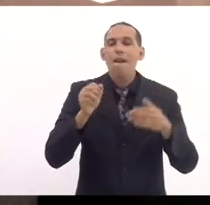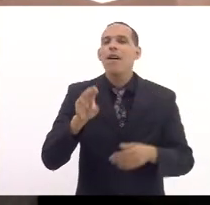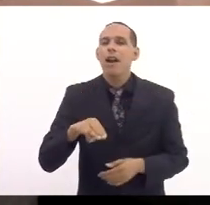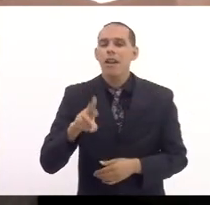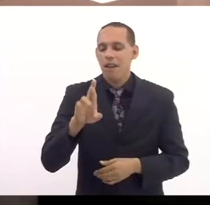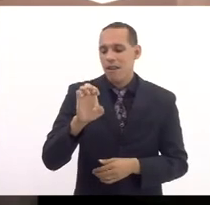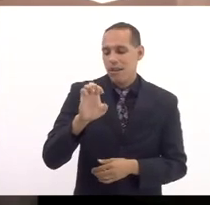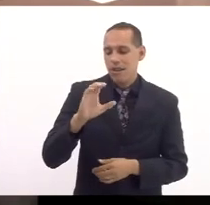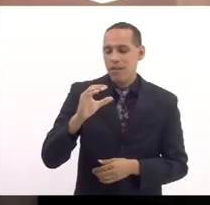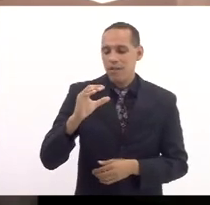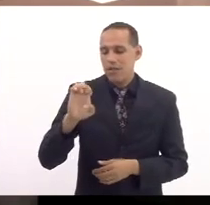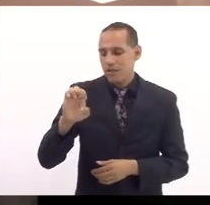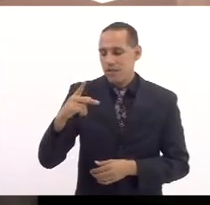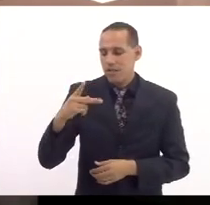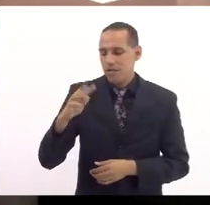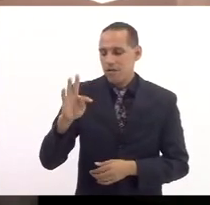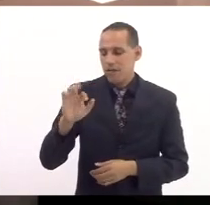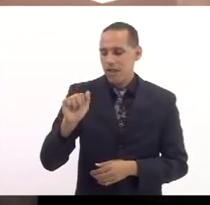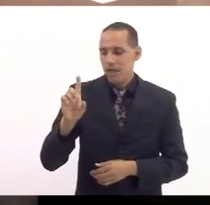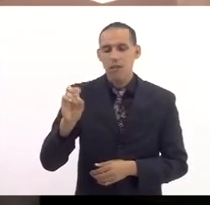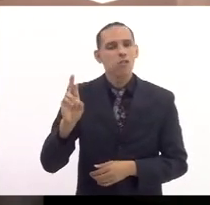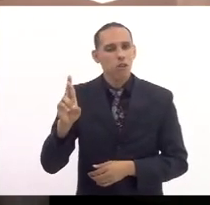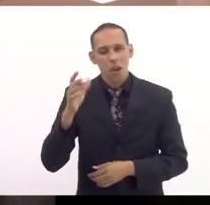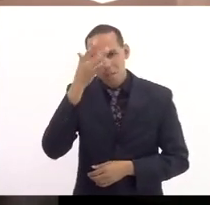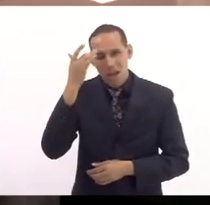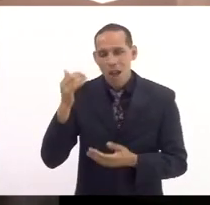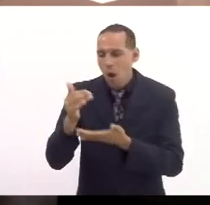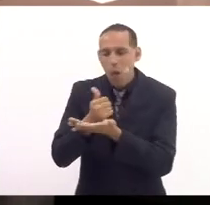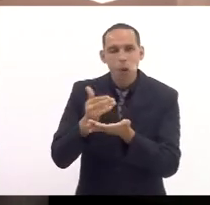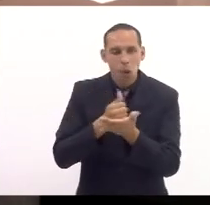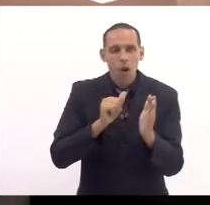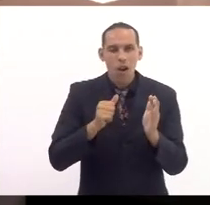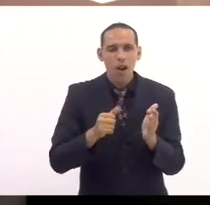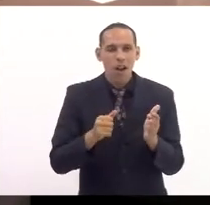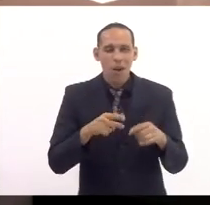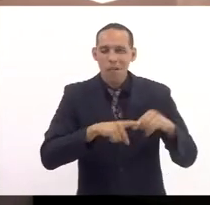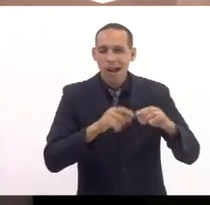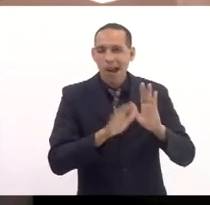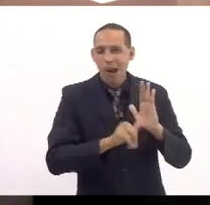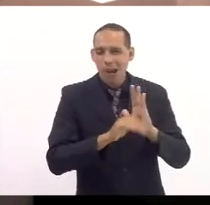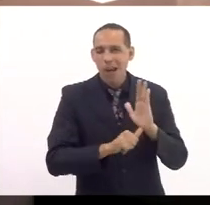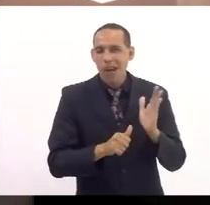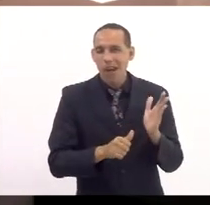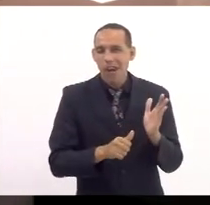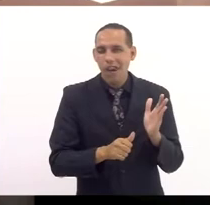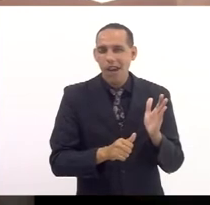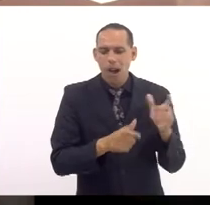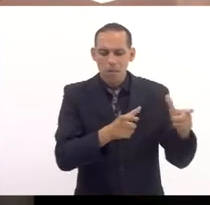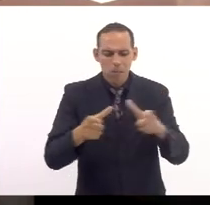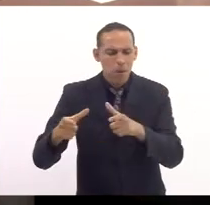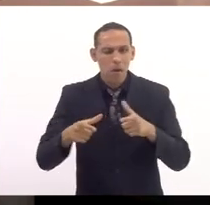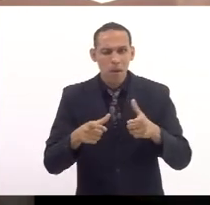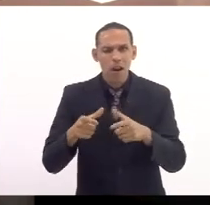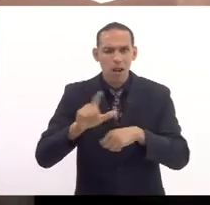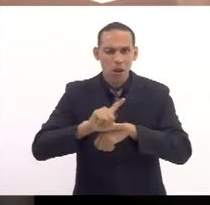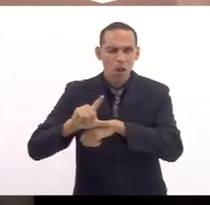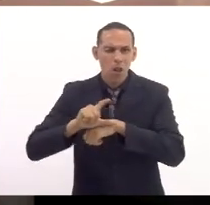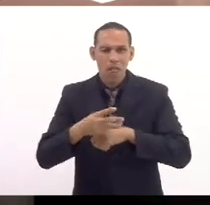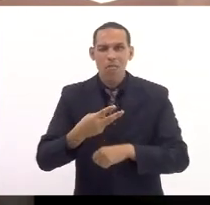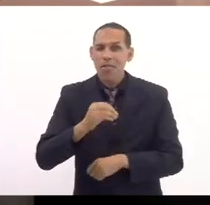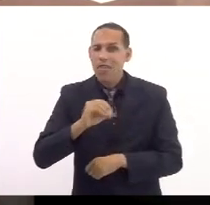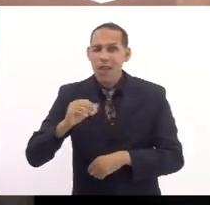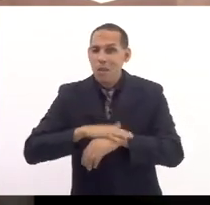já realizou a fiscalização em mais de próximo de 300 estabelecimentos, enquanto a Polícia